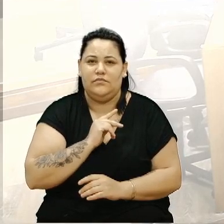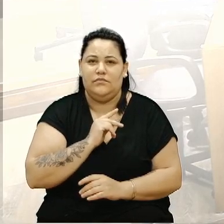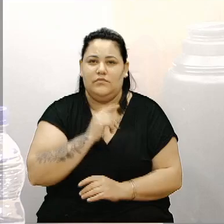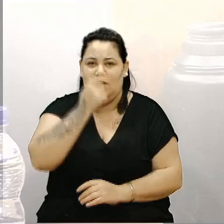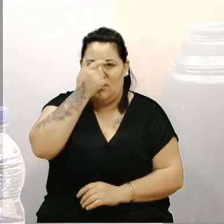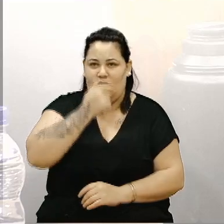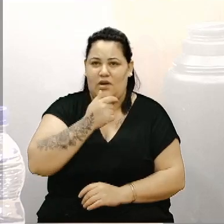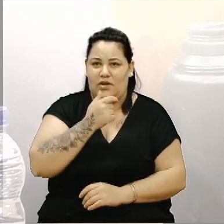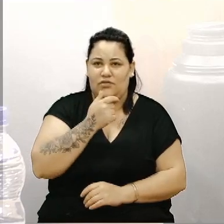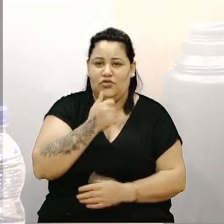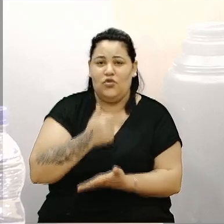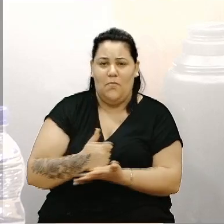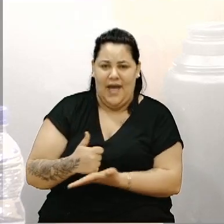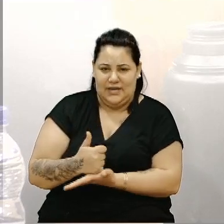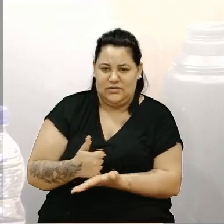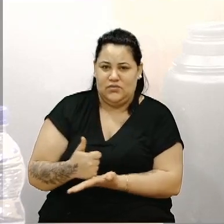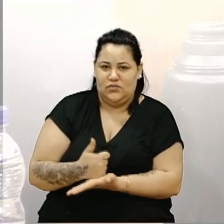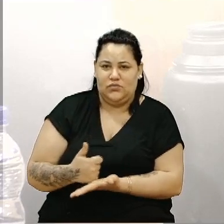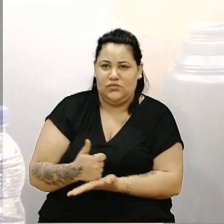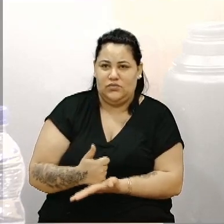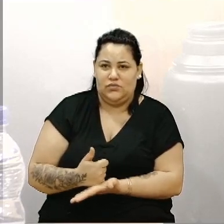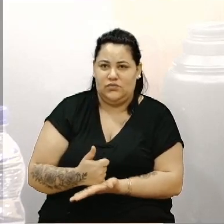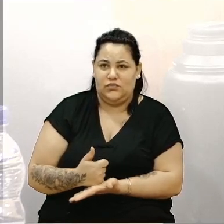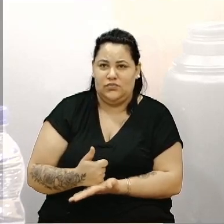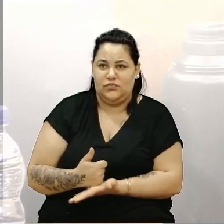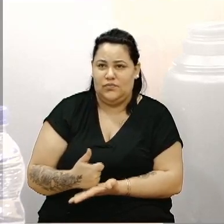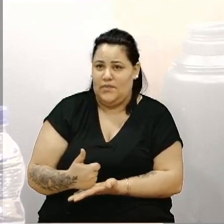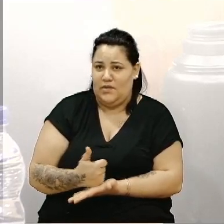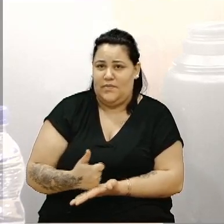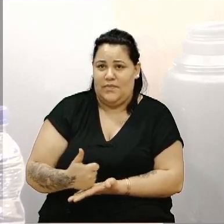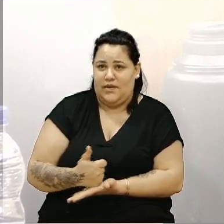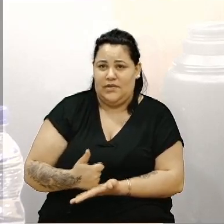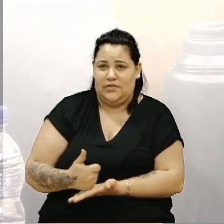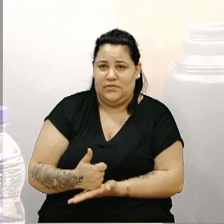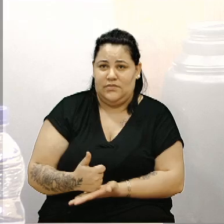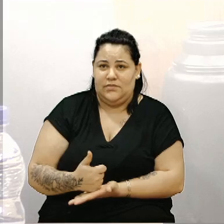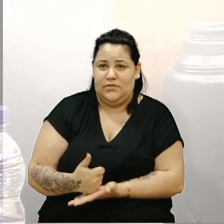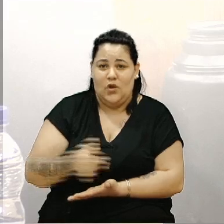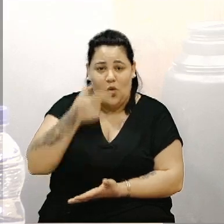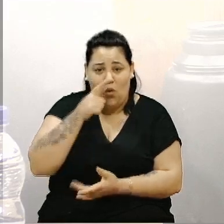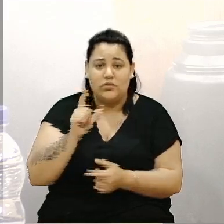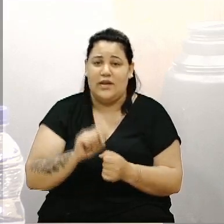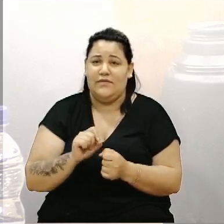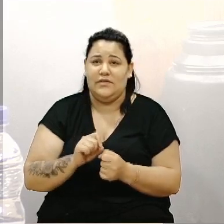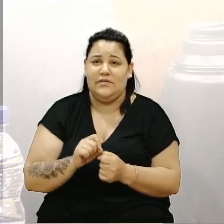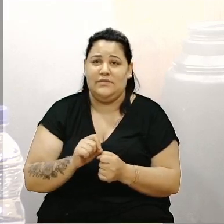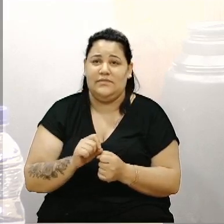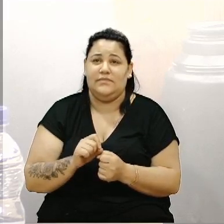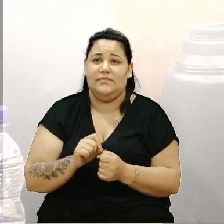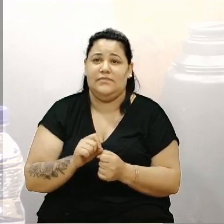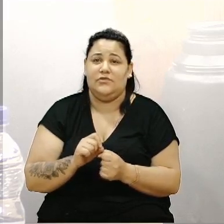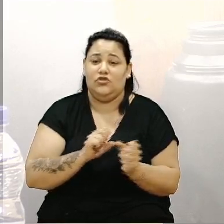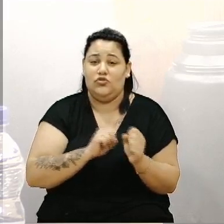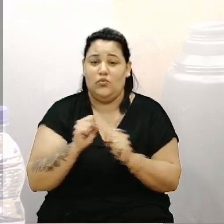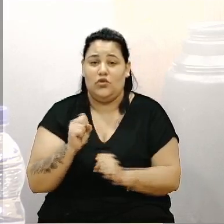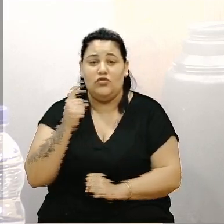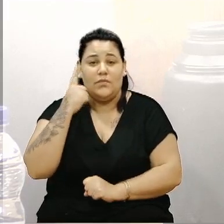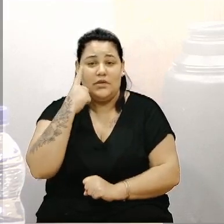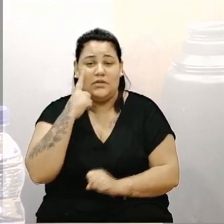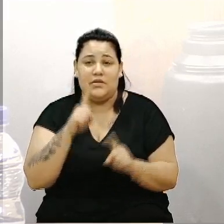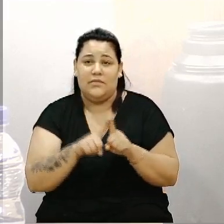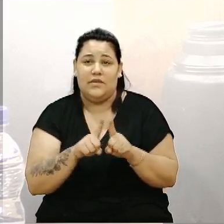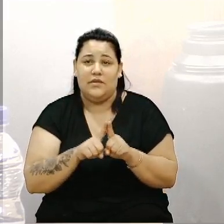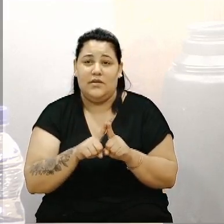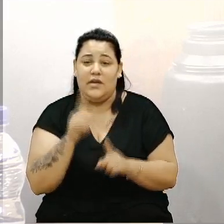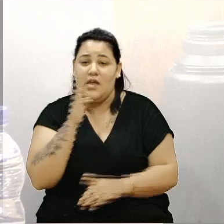o feijão com arroz, o miudinho, esse dá para fazer, né? A gente pode pensar. E